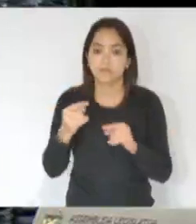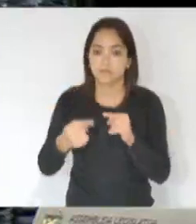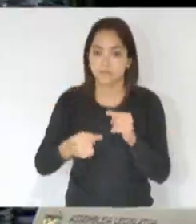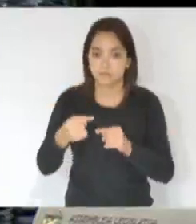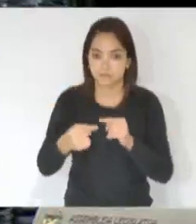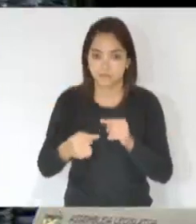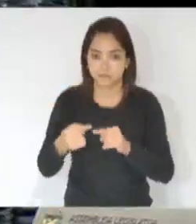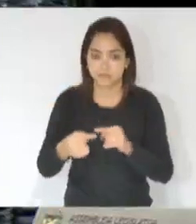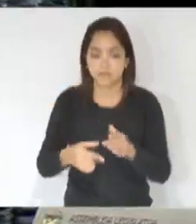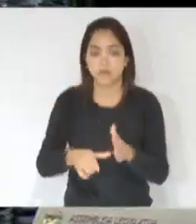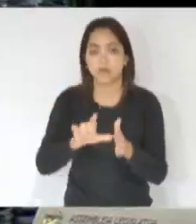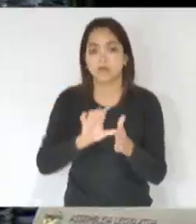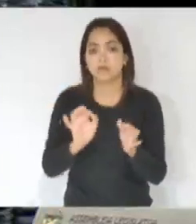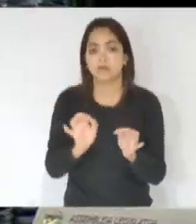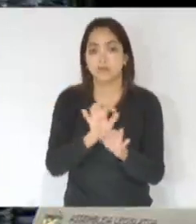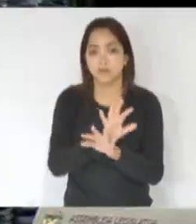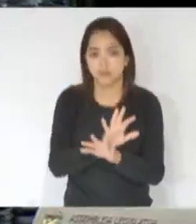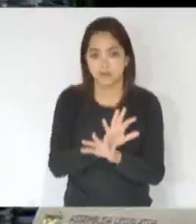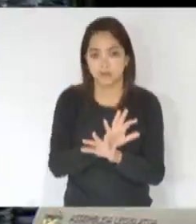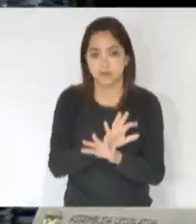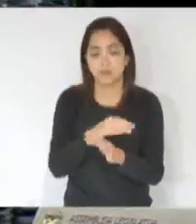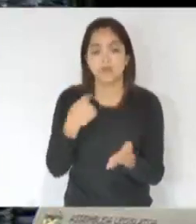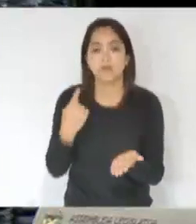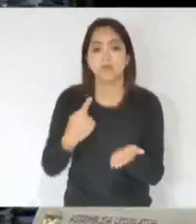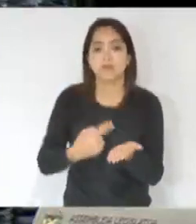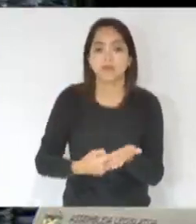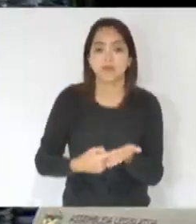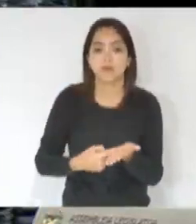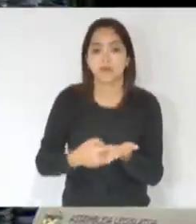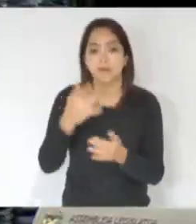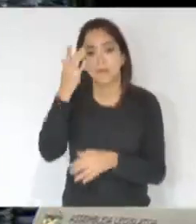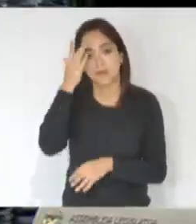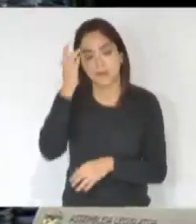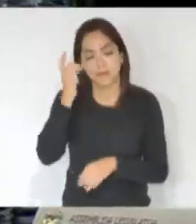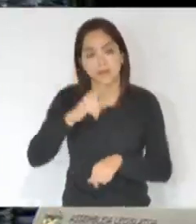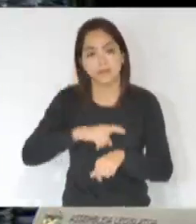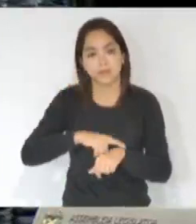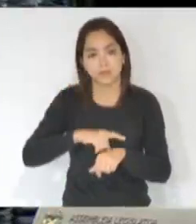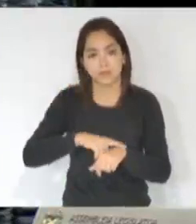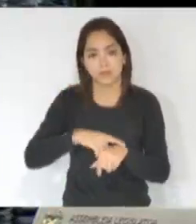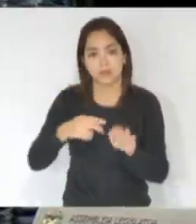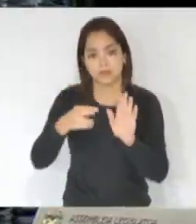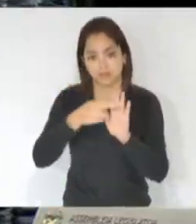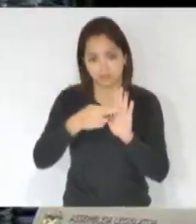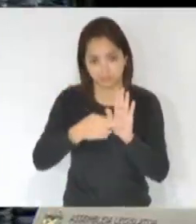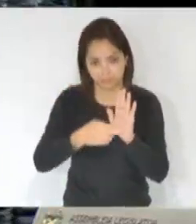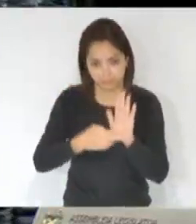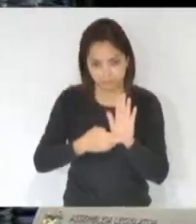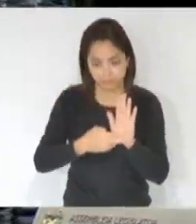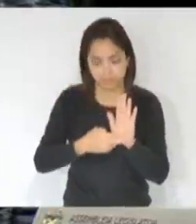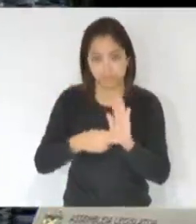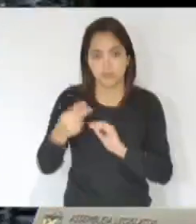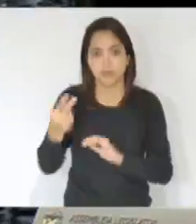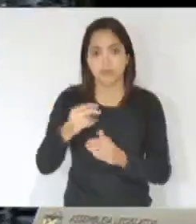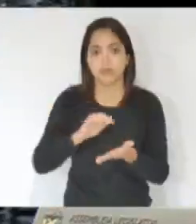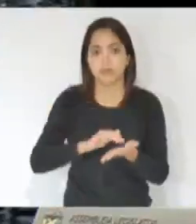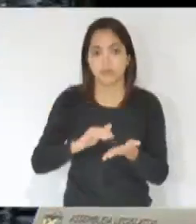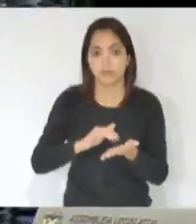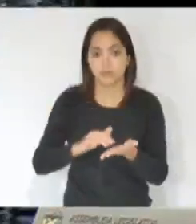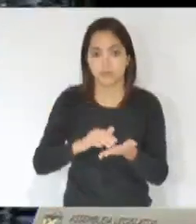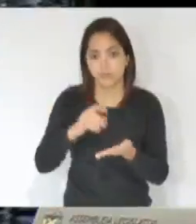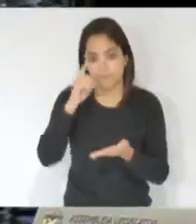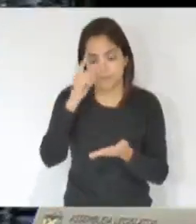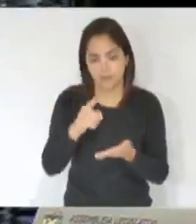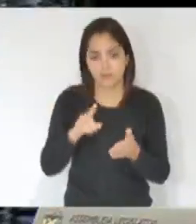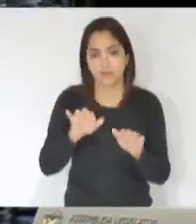senhor presidente, antes de encerrar a sessão, convocou outra ordinária para o dia seguinte, no horário regimental. Para constar, eu, segundo secretário, lavrei